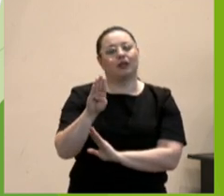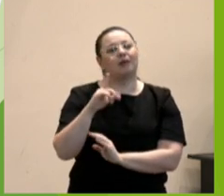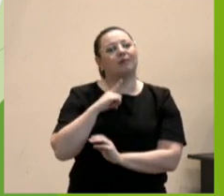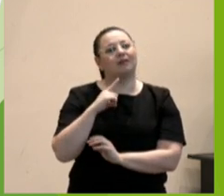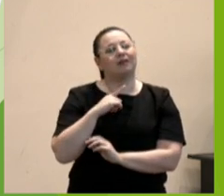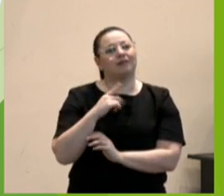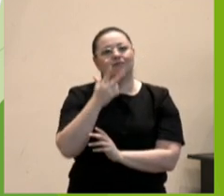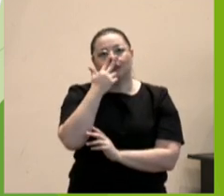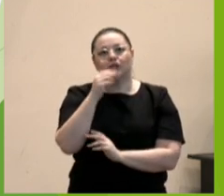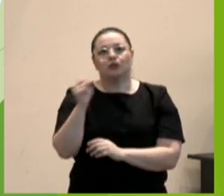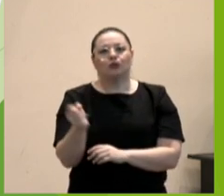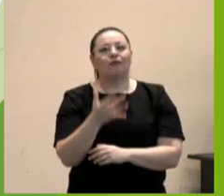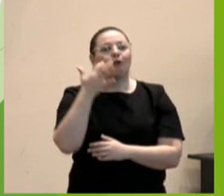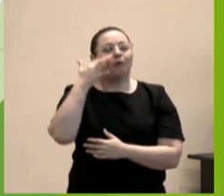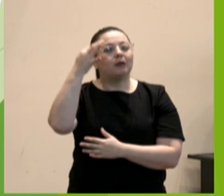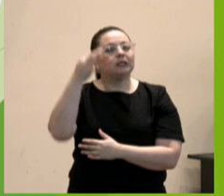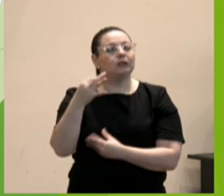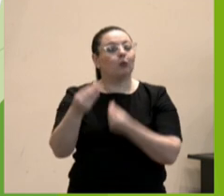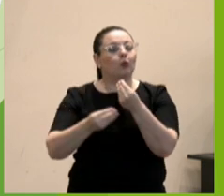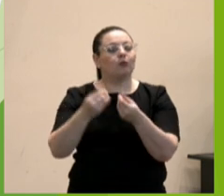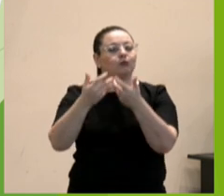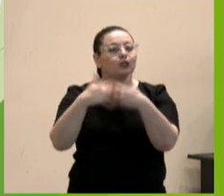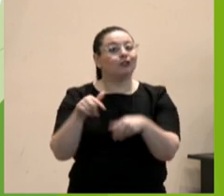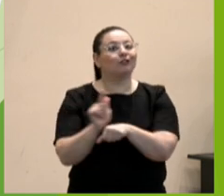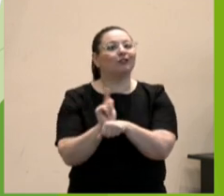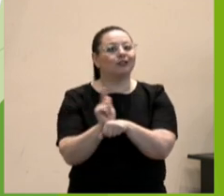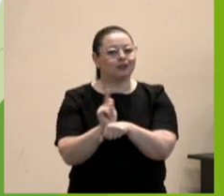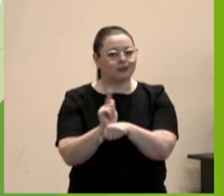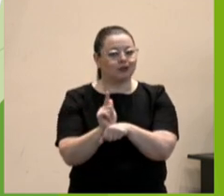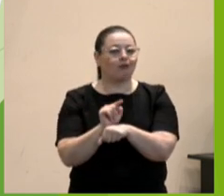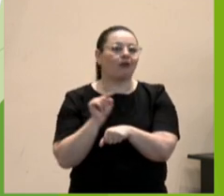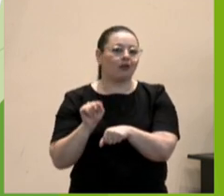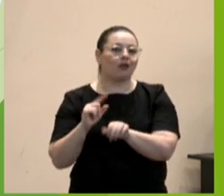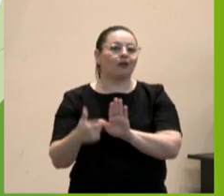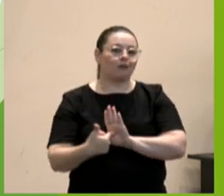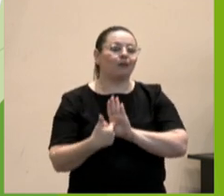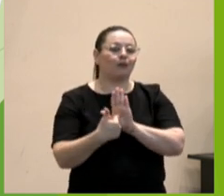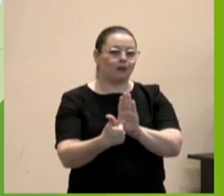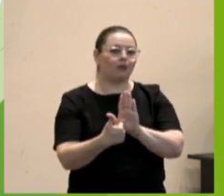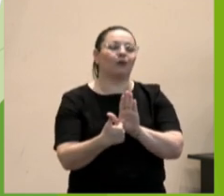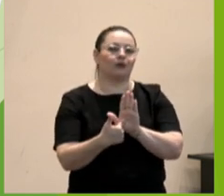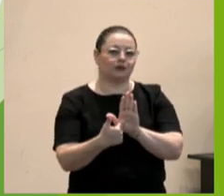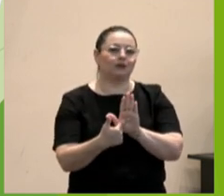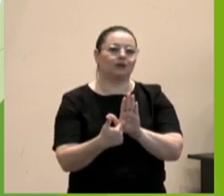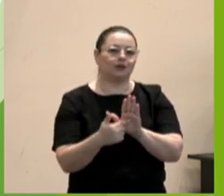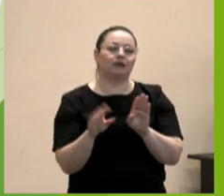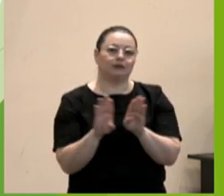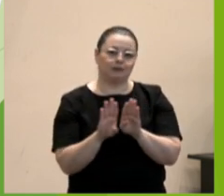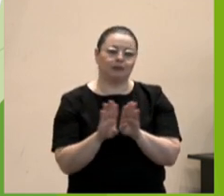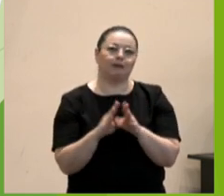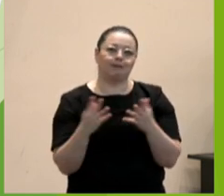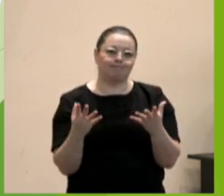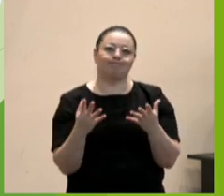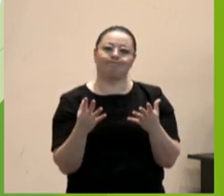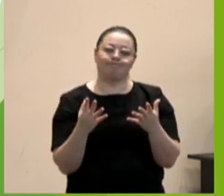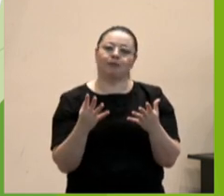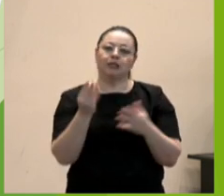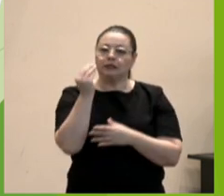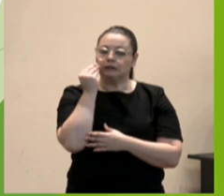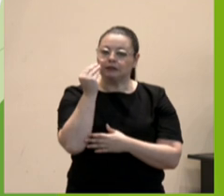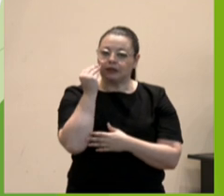gestão no campo educacional. Uma delas, ela define, né, inclusive para alcance das